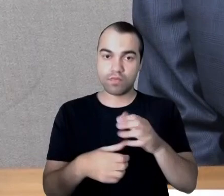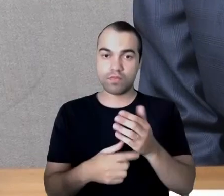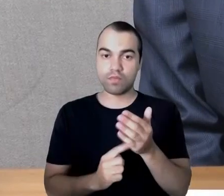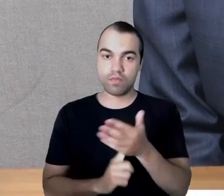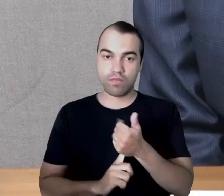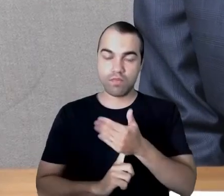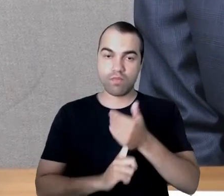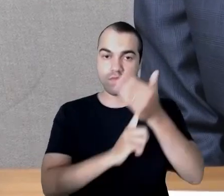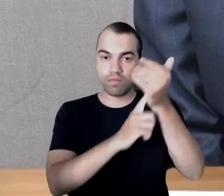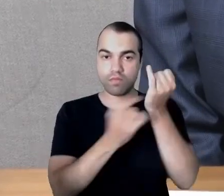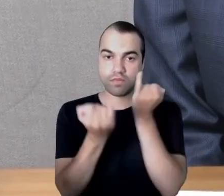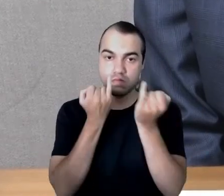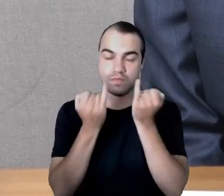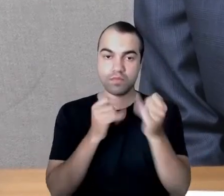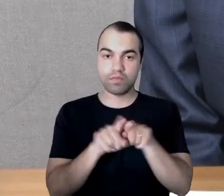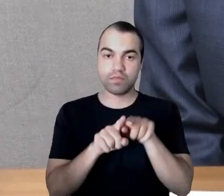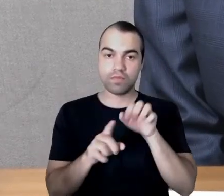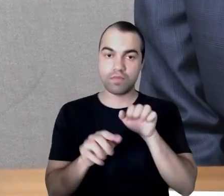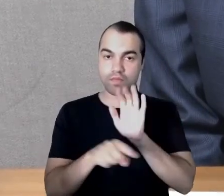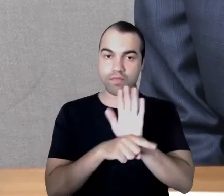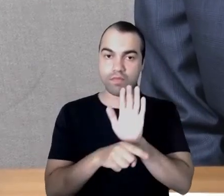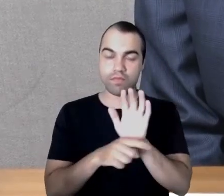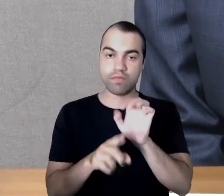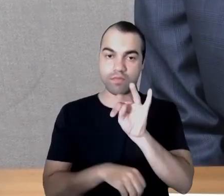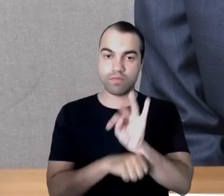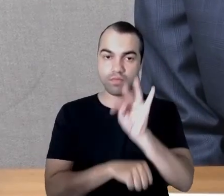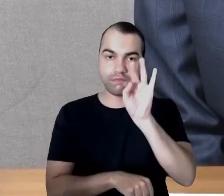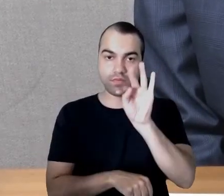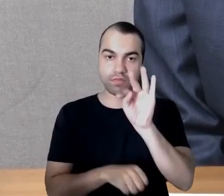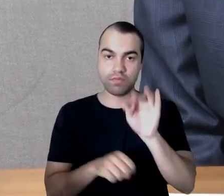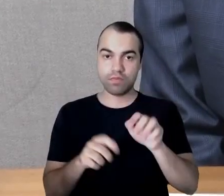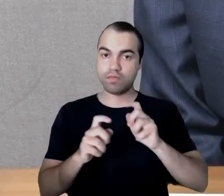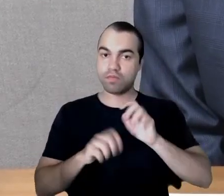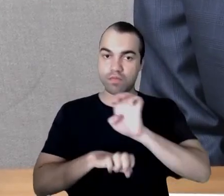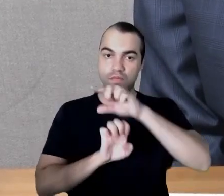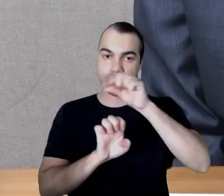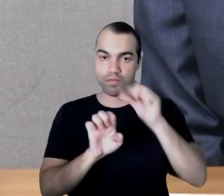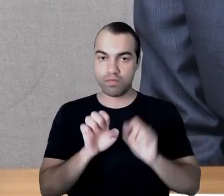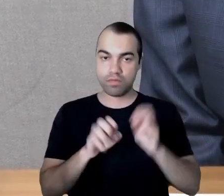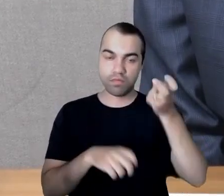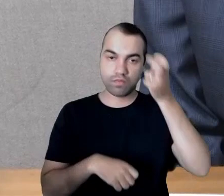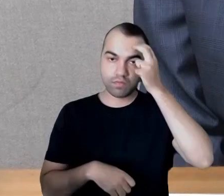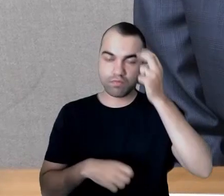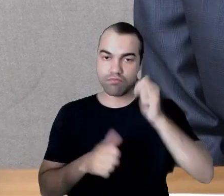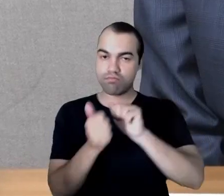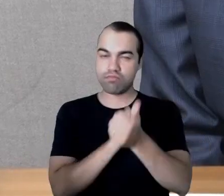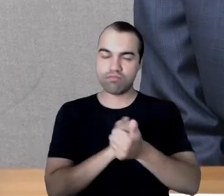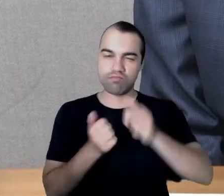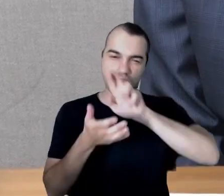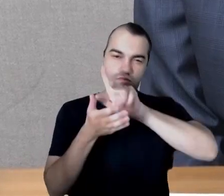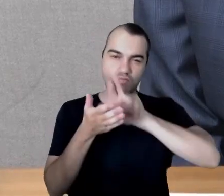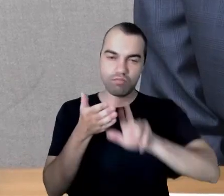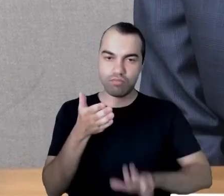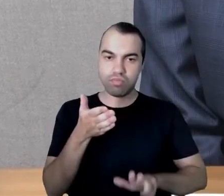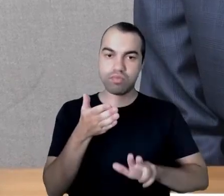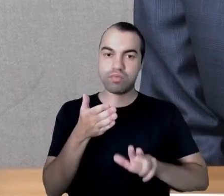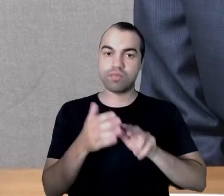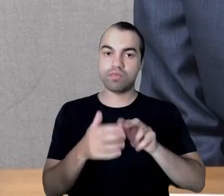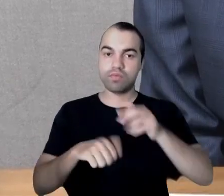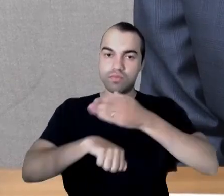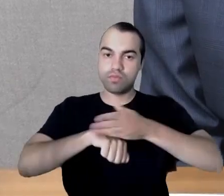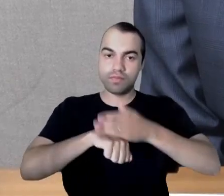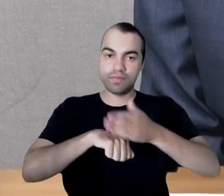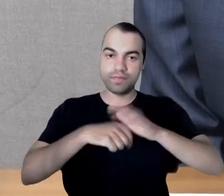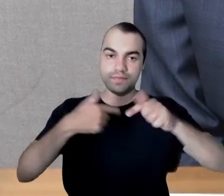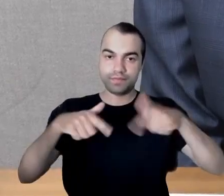no trabalho assistência técnica aos setores produtivos empreendedorismo cultura Esporte dentre outras atividades finalísticas dos serviços sociais